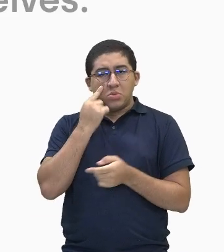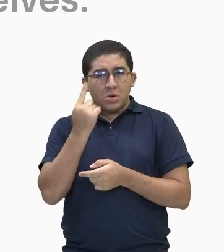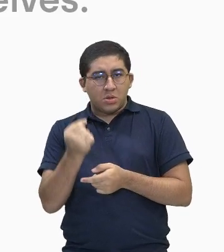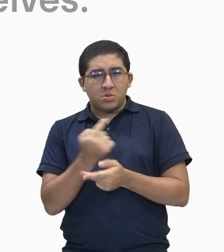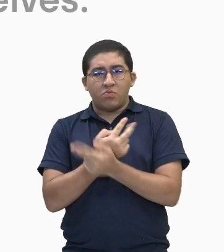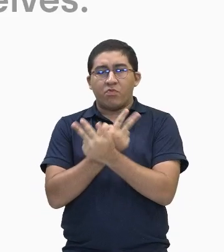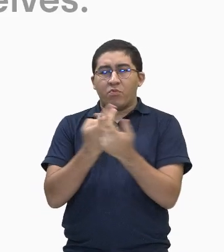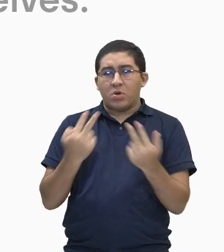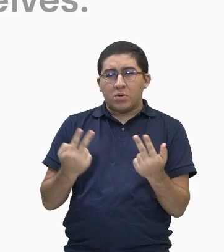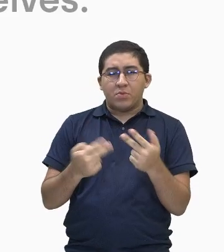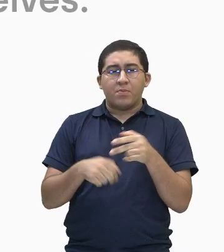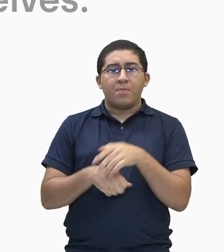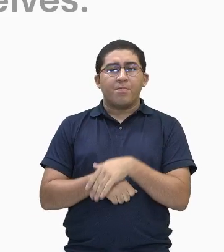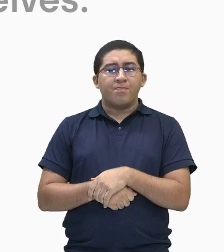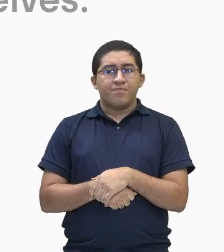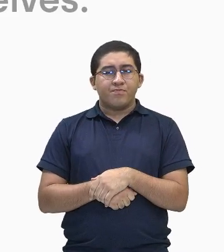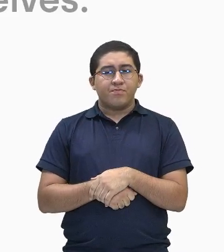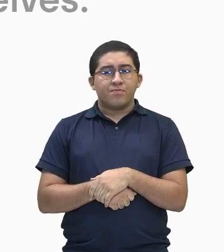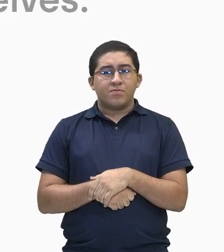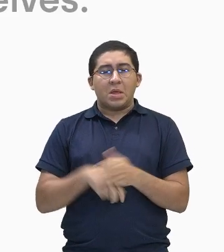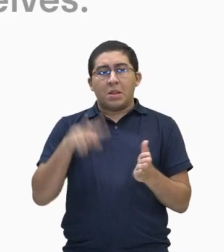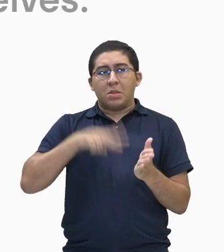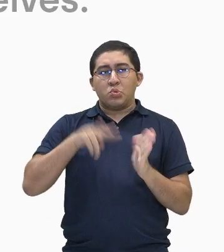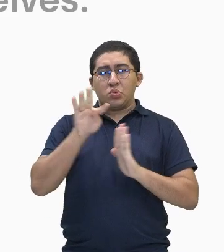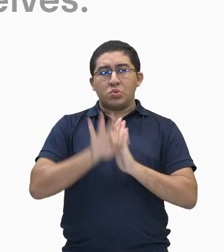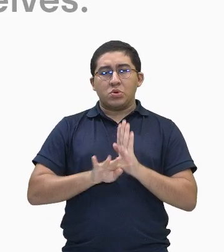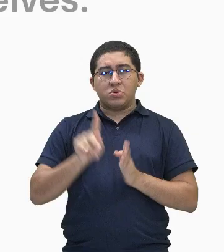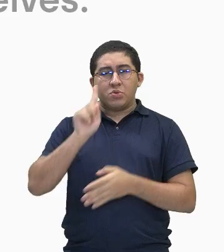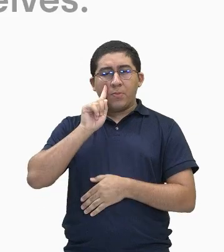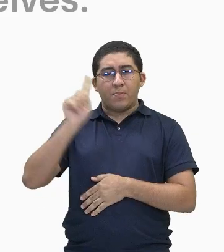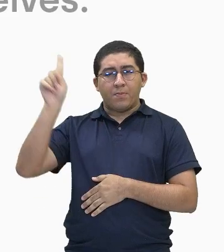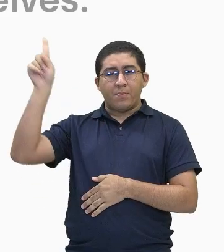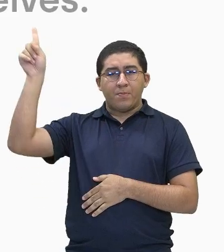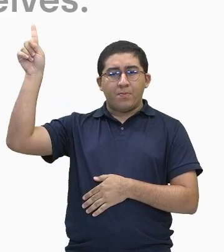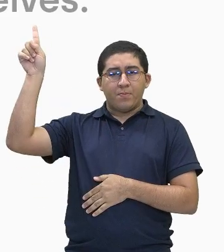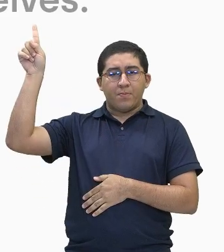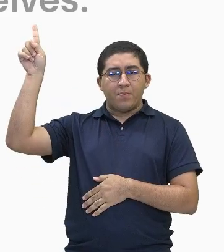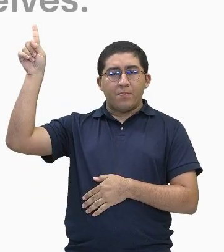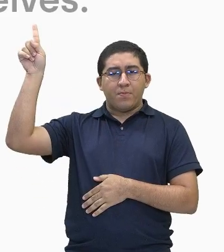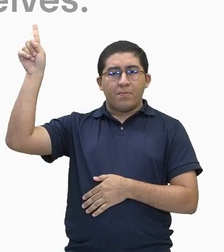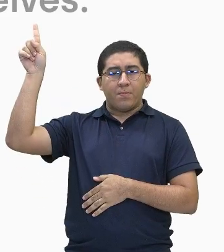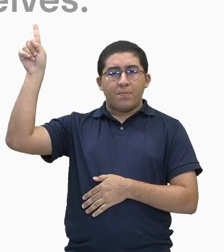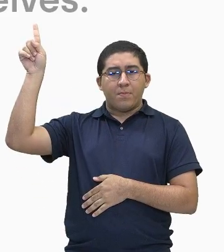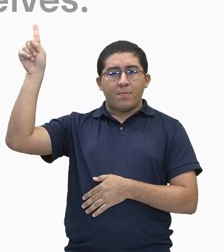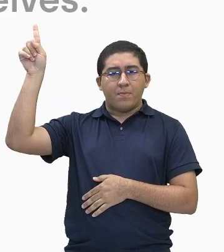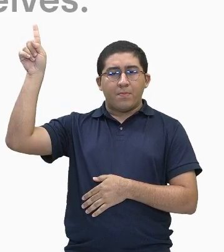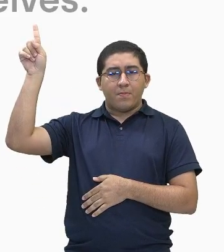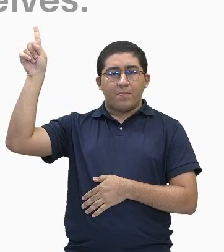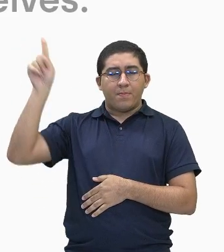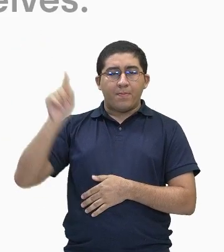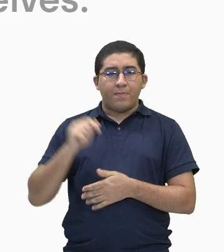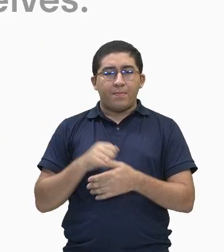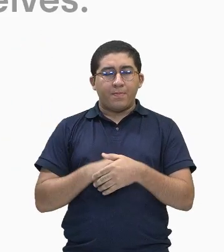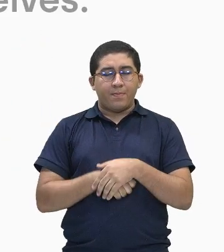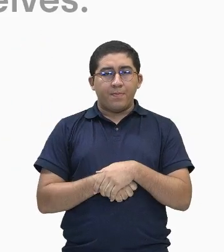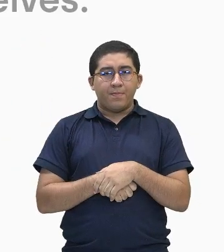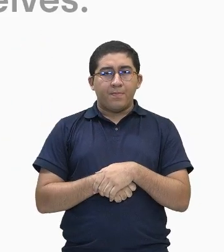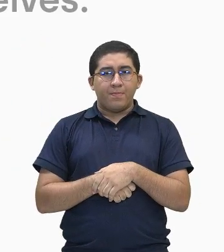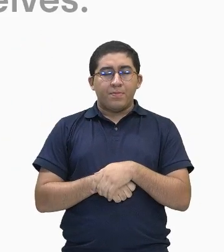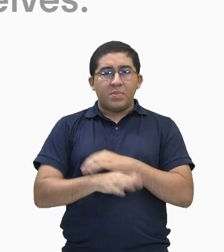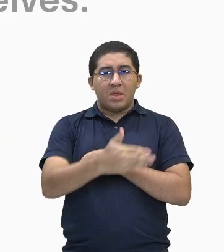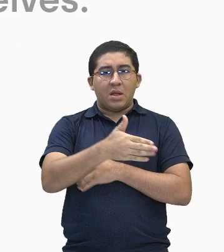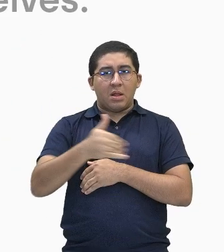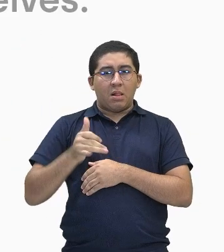Então, electric use electricity to defend themselves. Então, as enguias elétricas